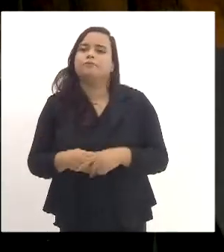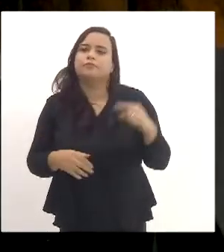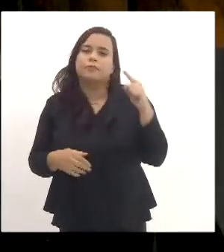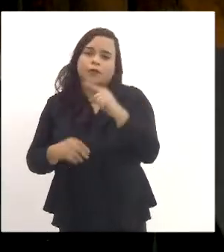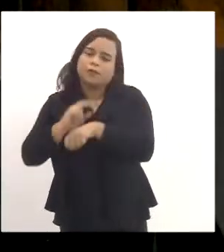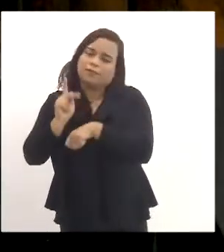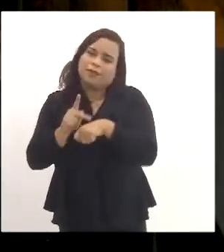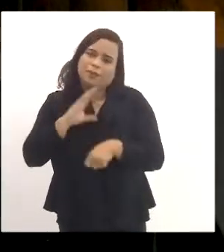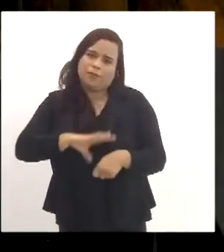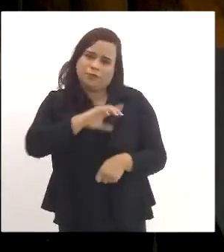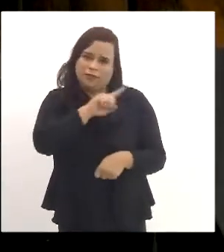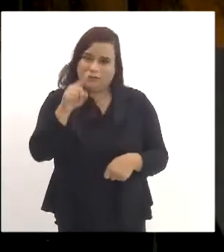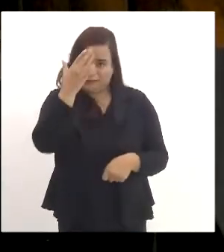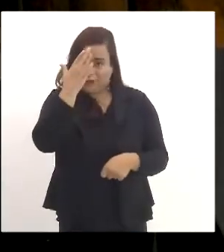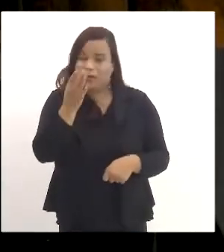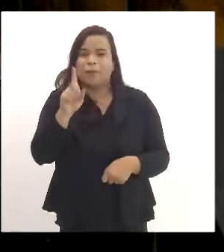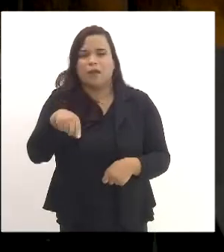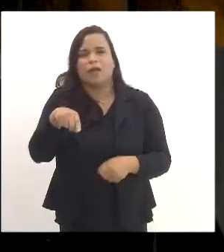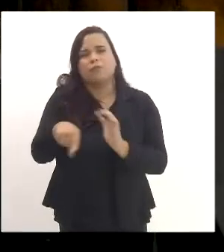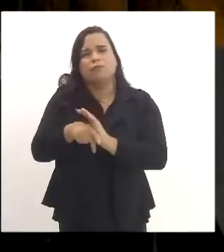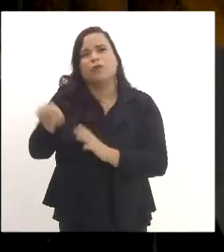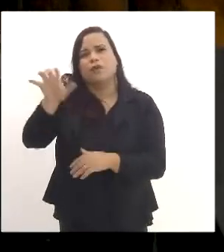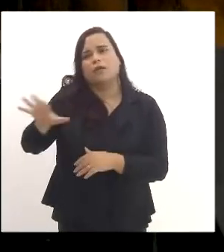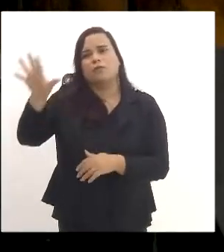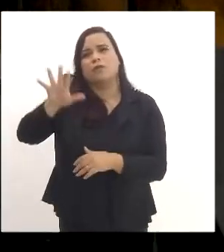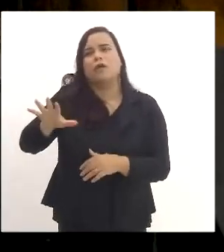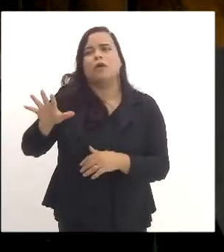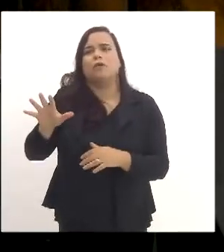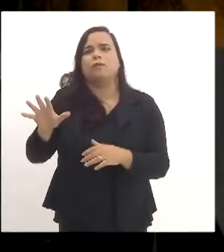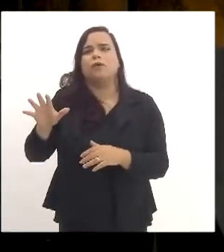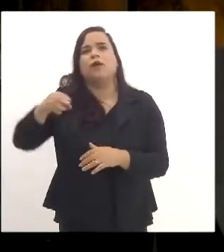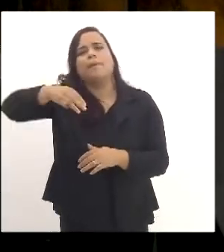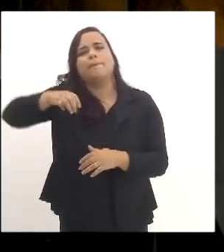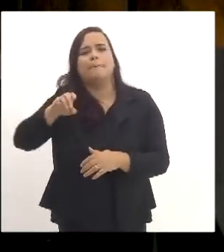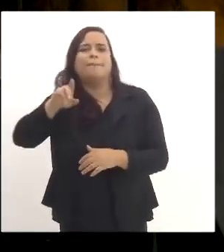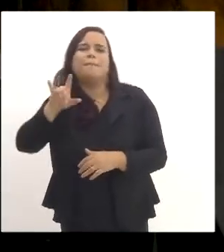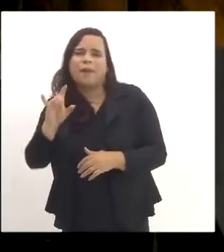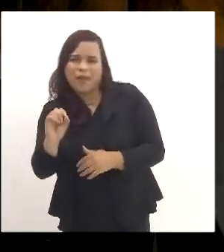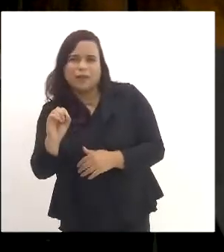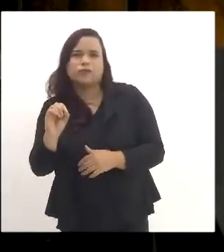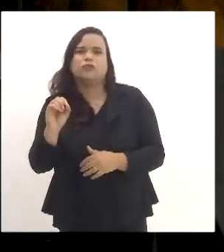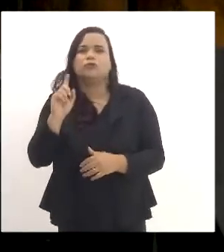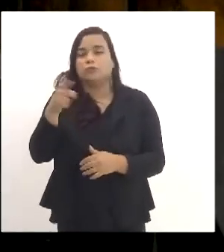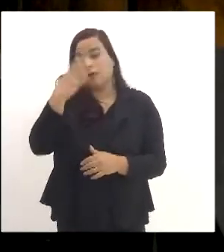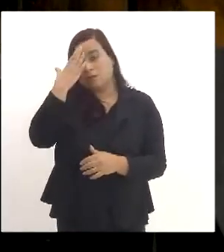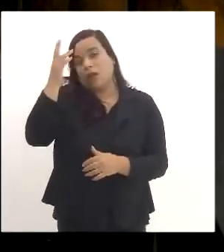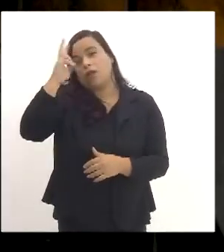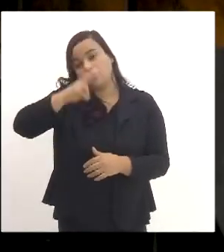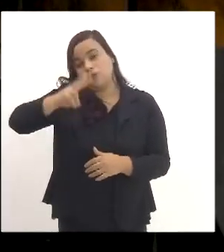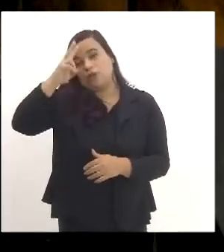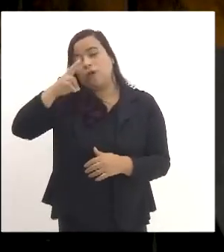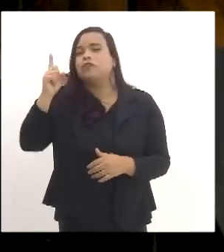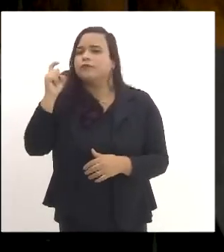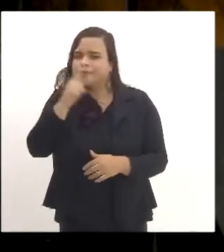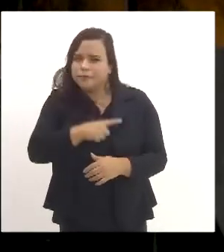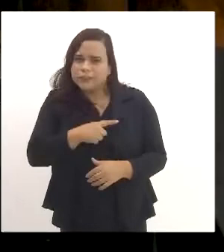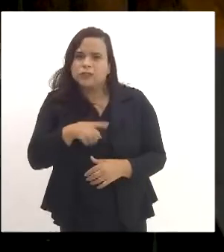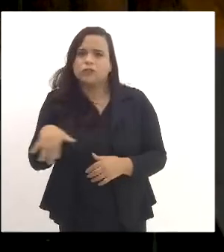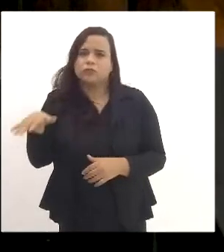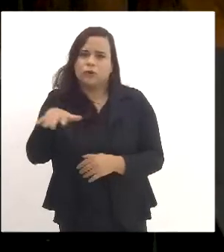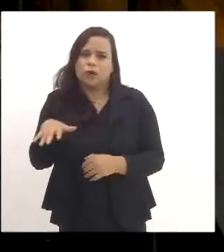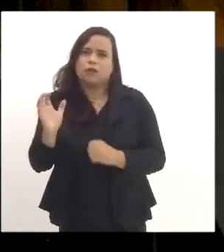sabem, é um país europeu de média dimensão, com uma conturbada história colonial, e